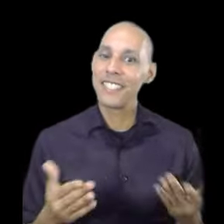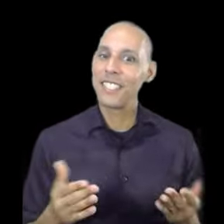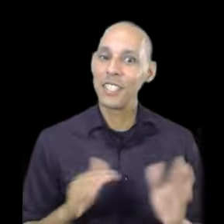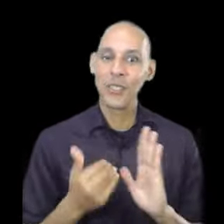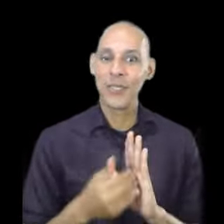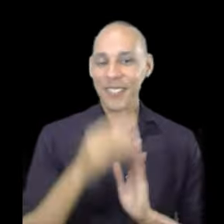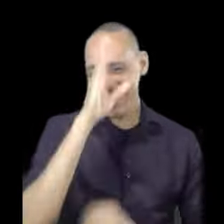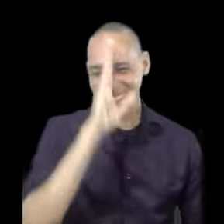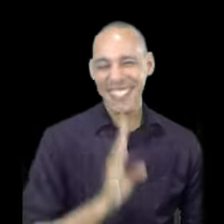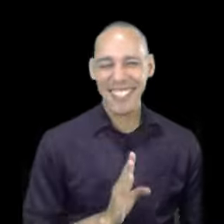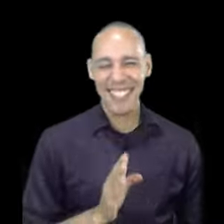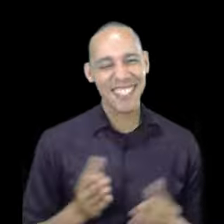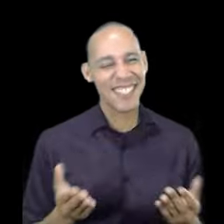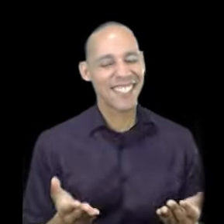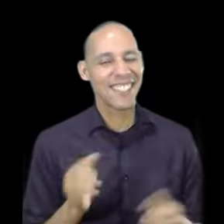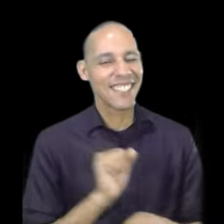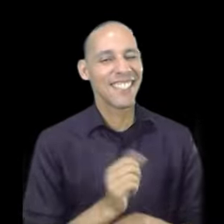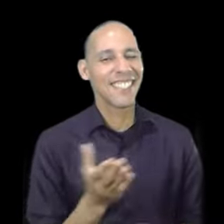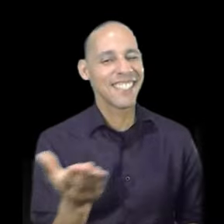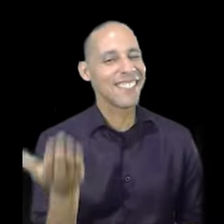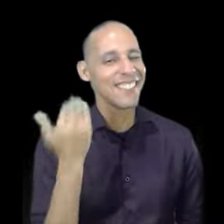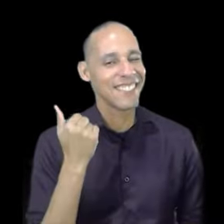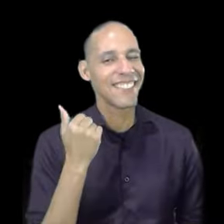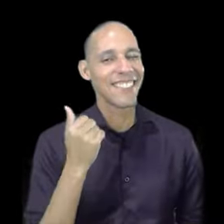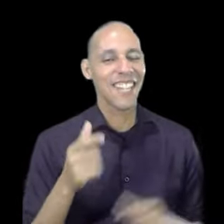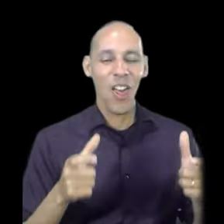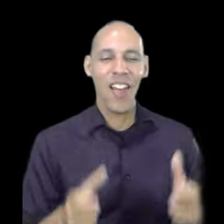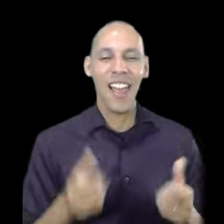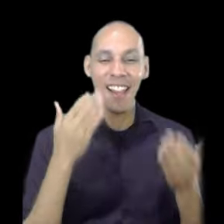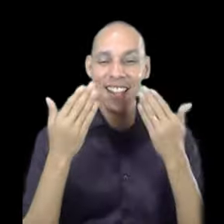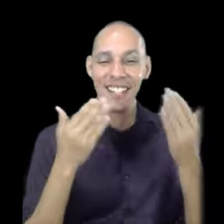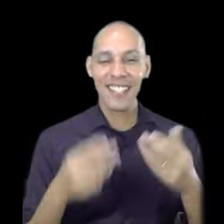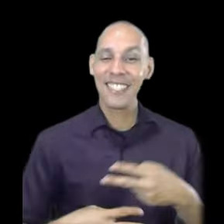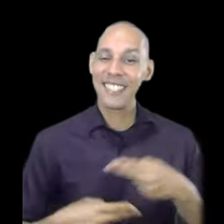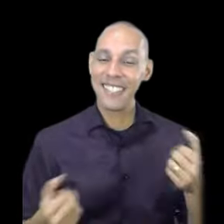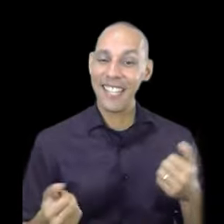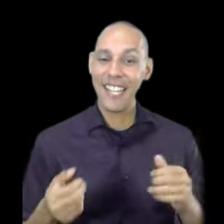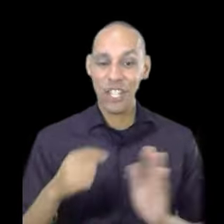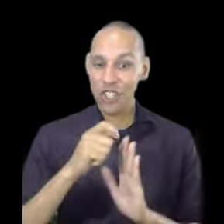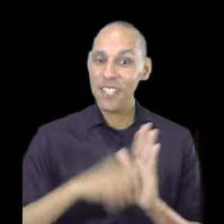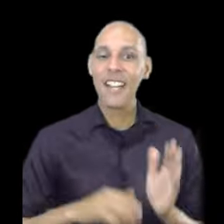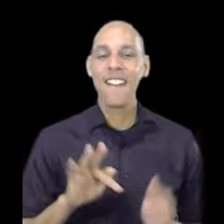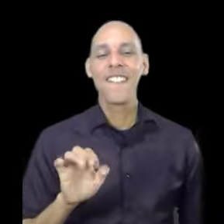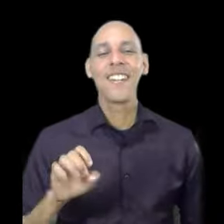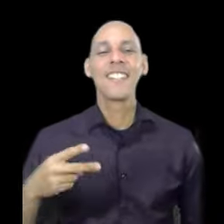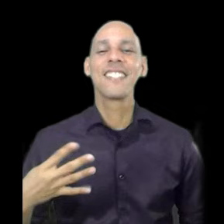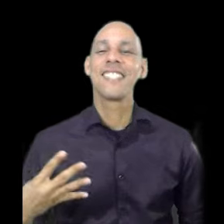Então espero vocês lá no Espaço do Atendimento Sebrae. Inscreva-se aqui na FE24.